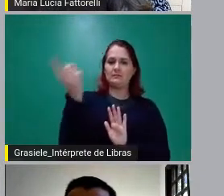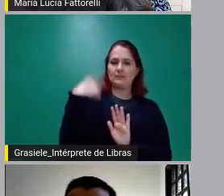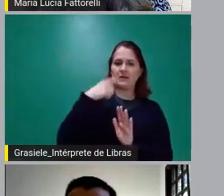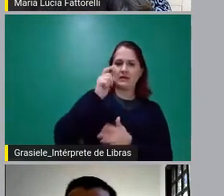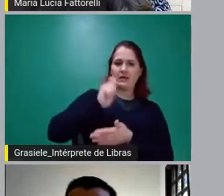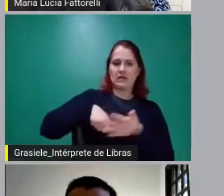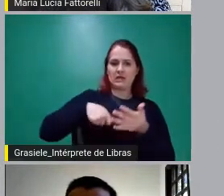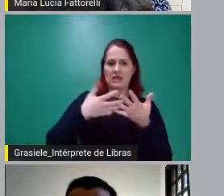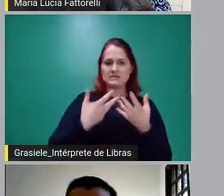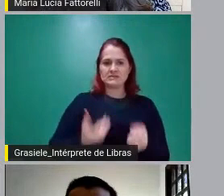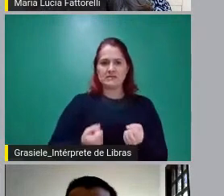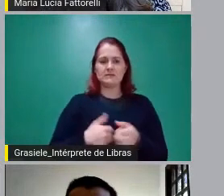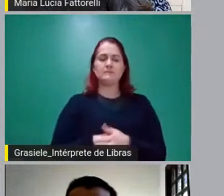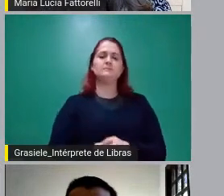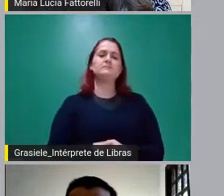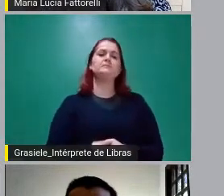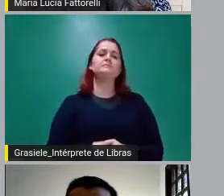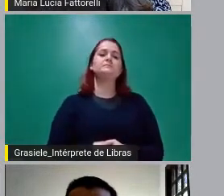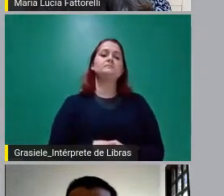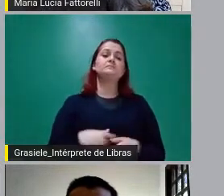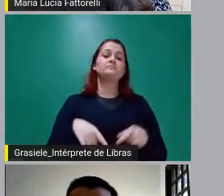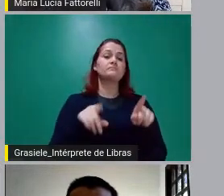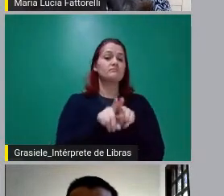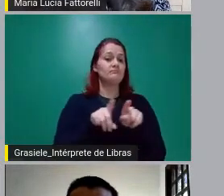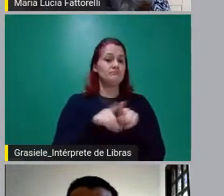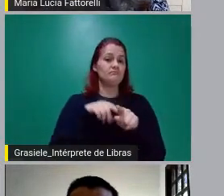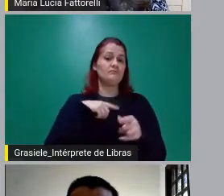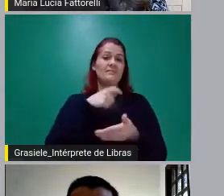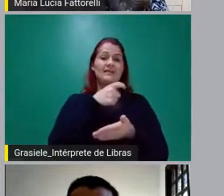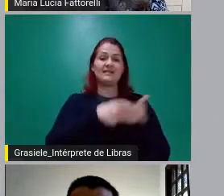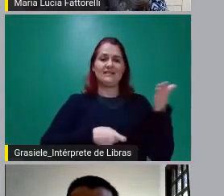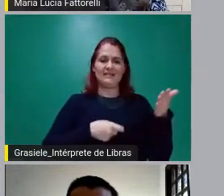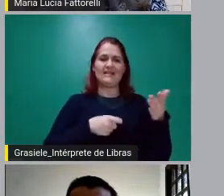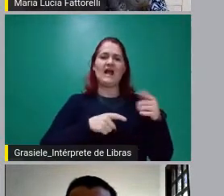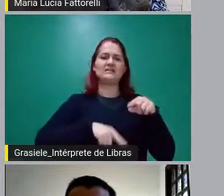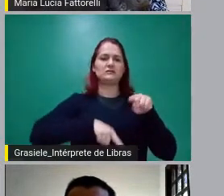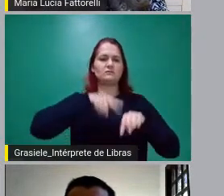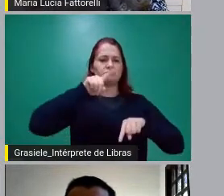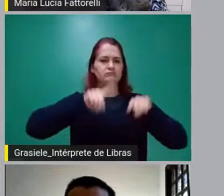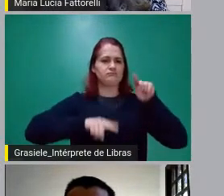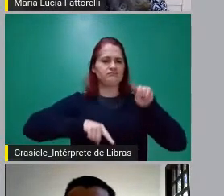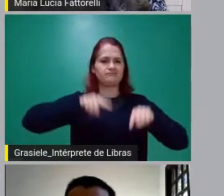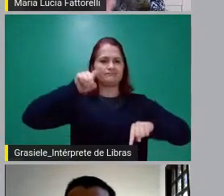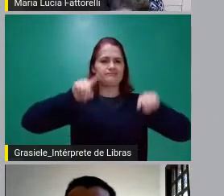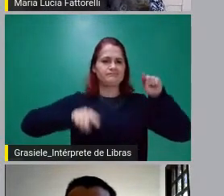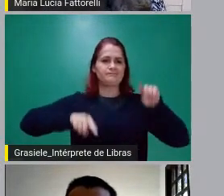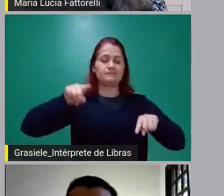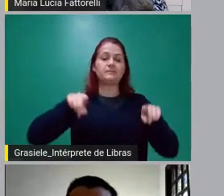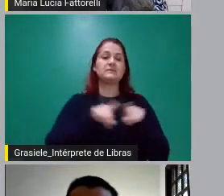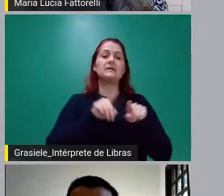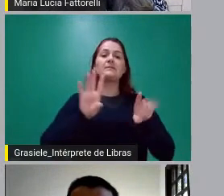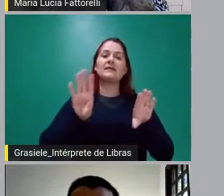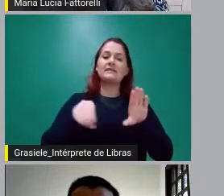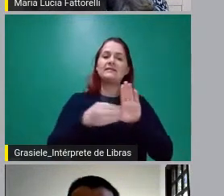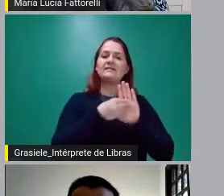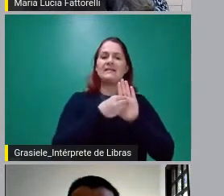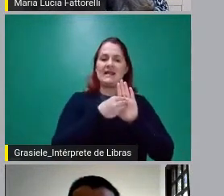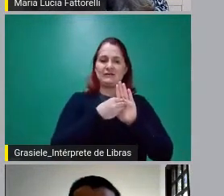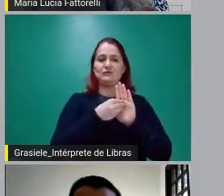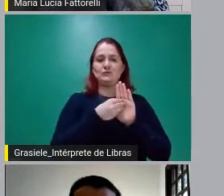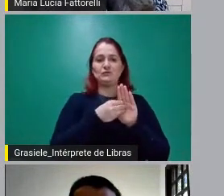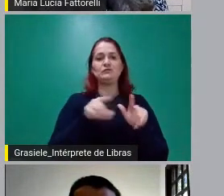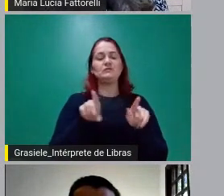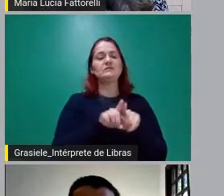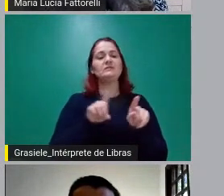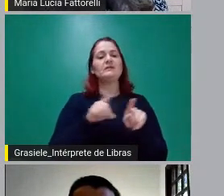vieram, então, as taxas flutuantes incluídas nisso, e quando você teve a elevação das taxas Libor